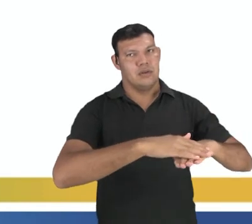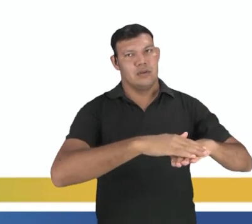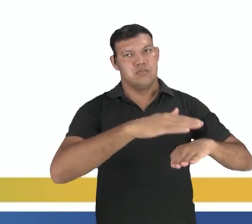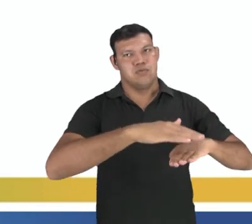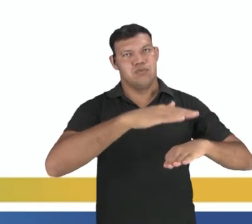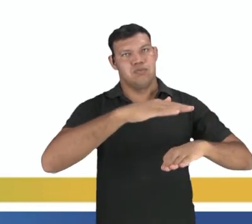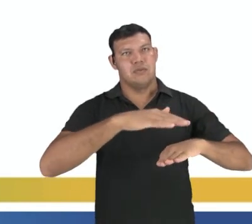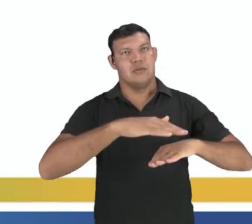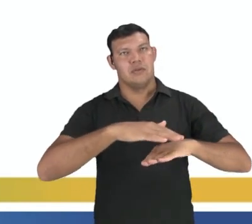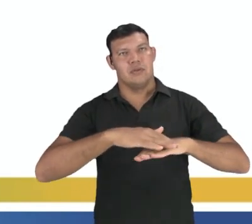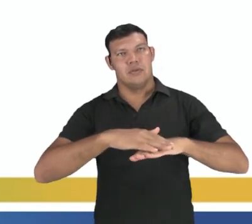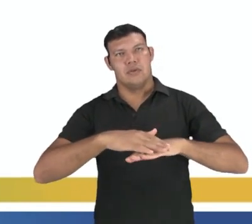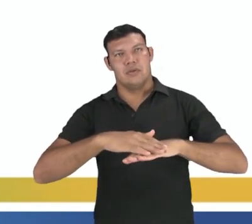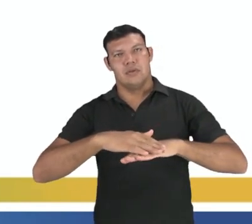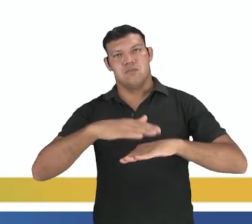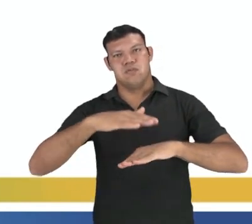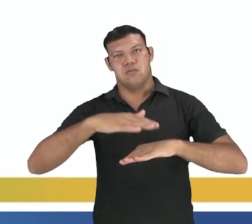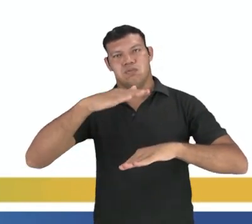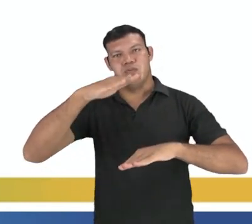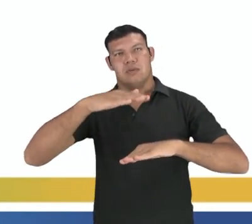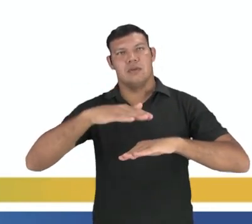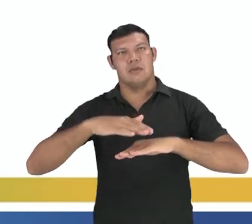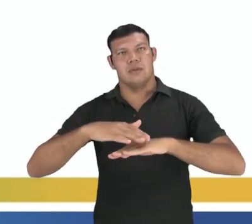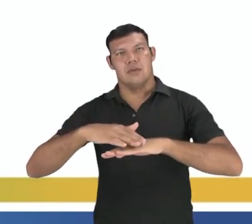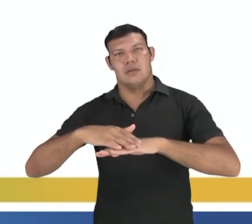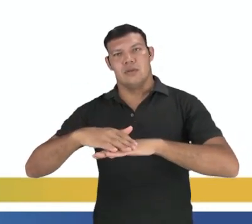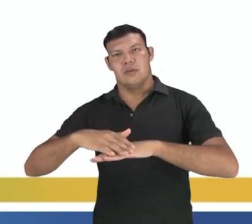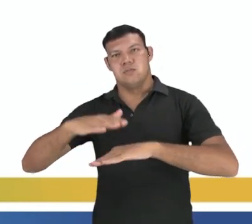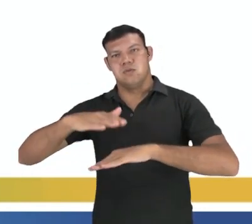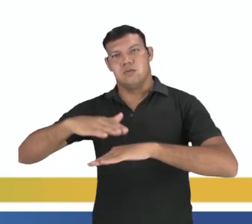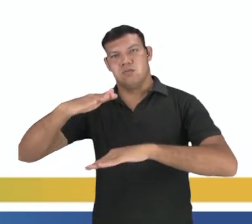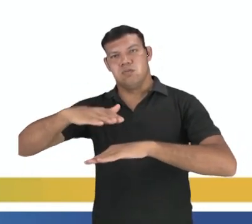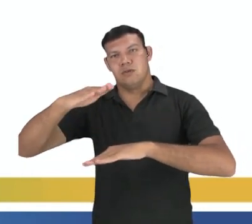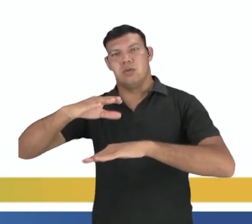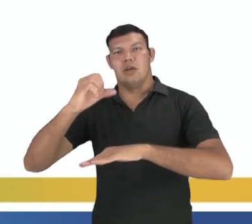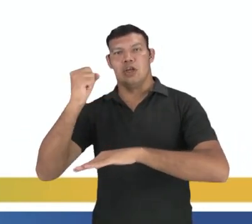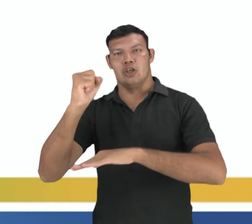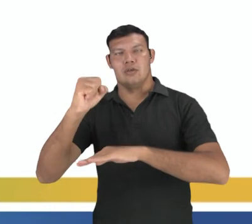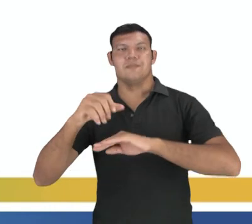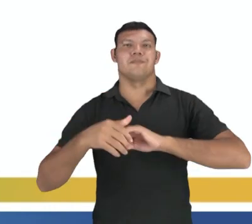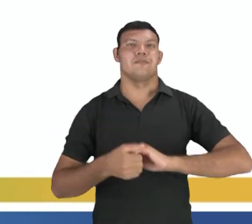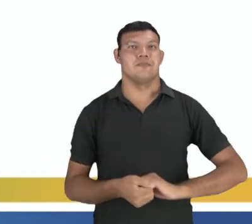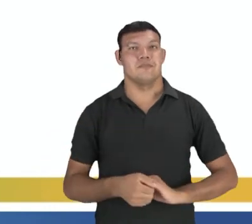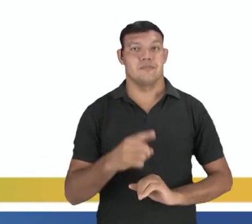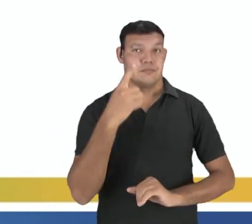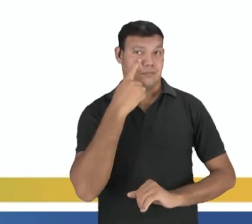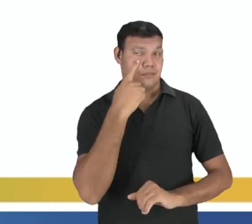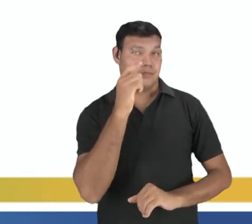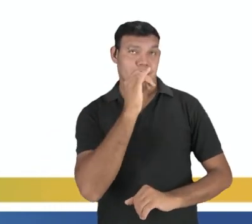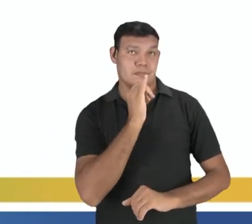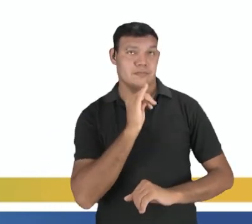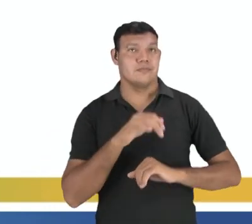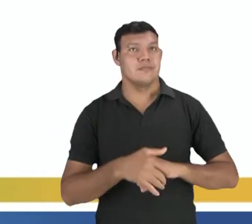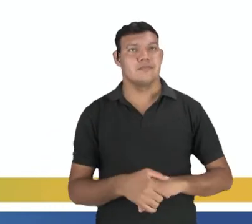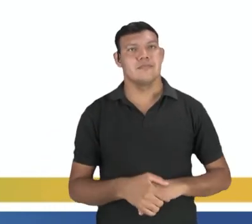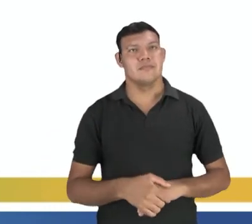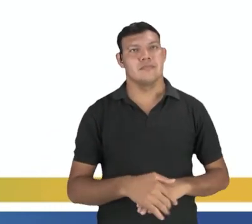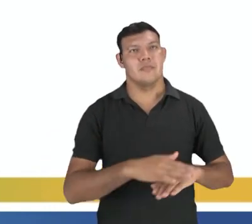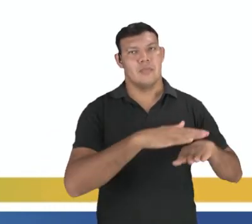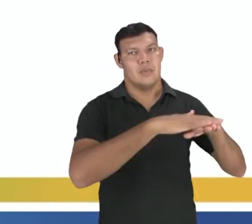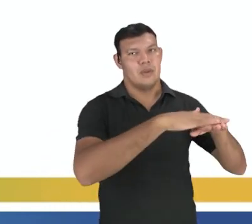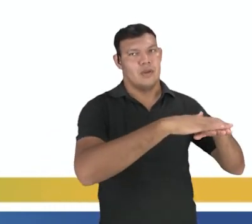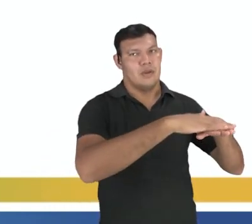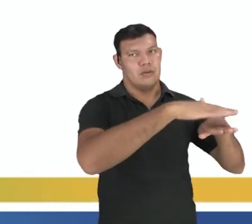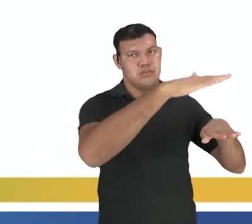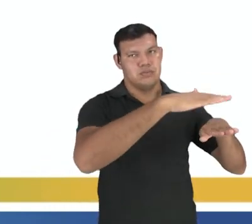na pilha. Vejamos o exemplo abaixo. Por exemplo, uma pilha,